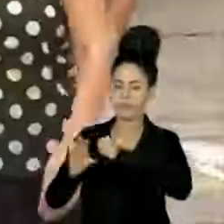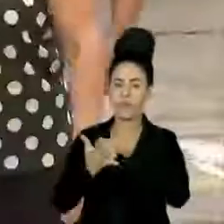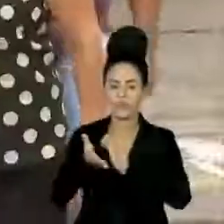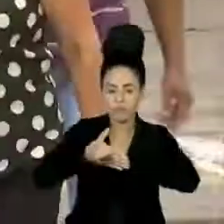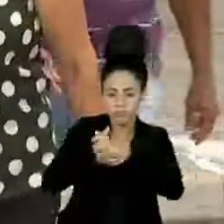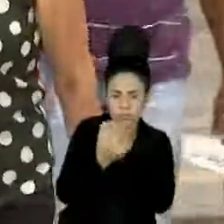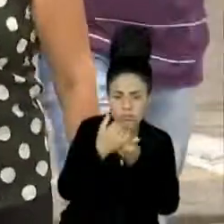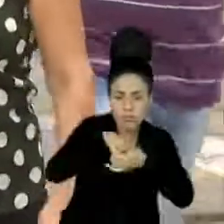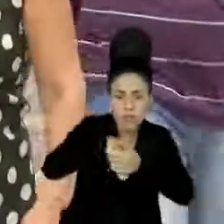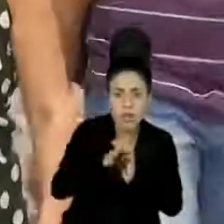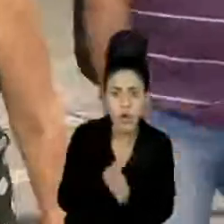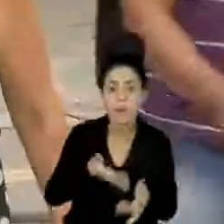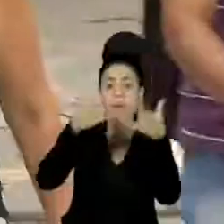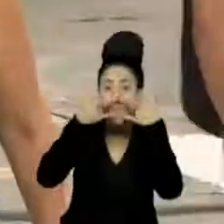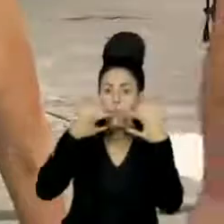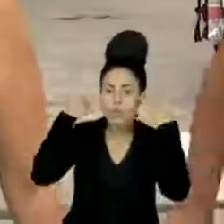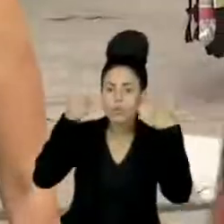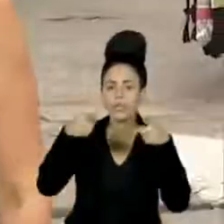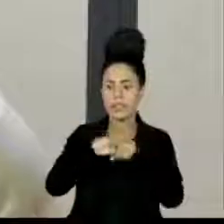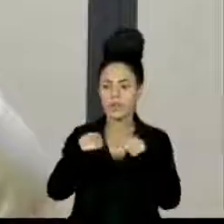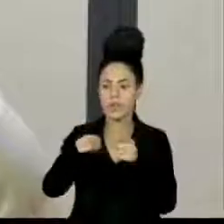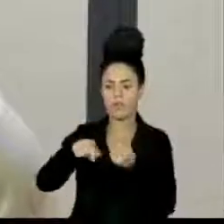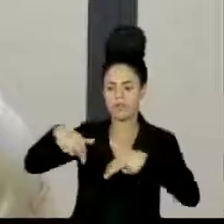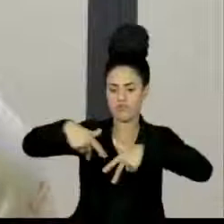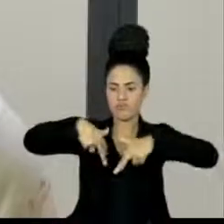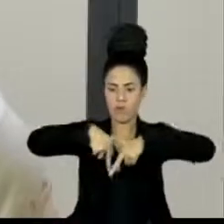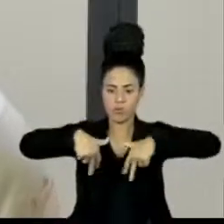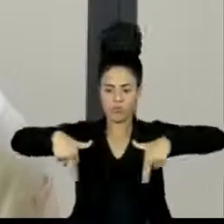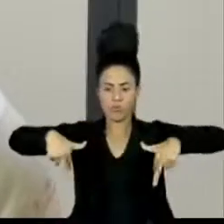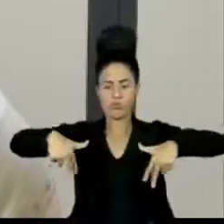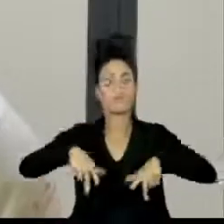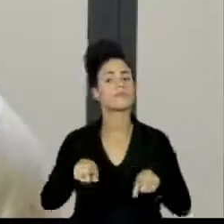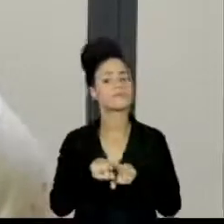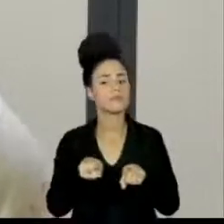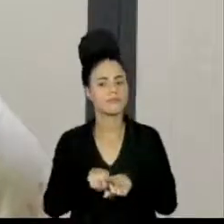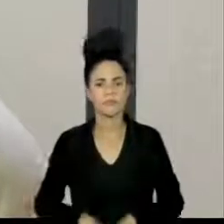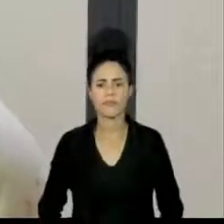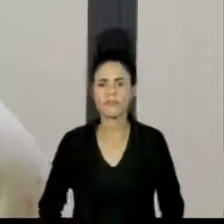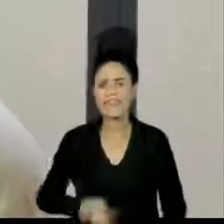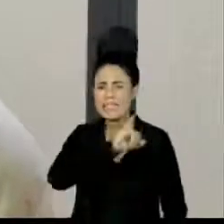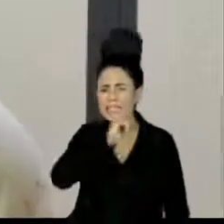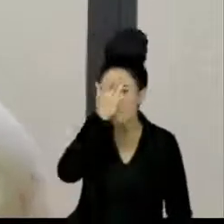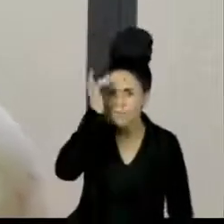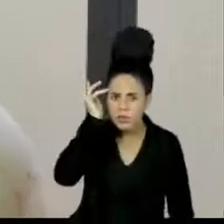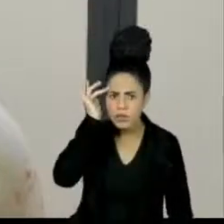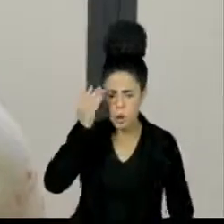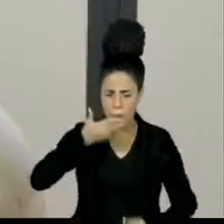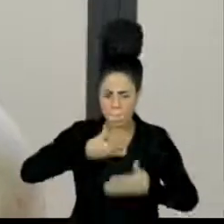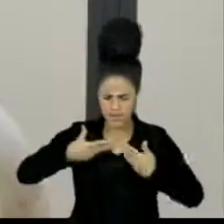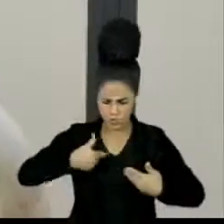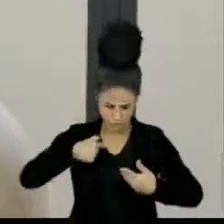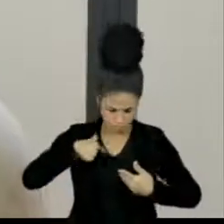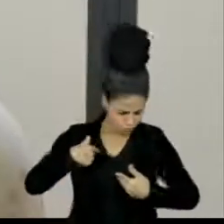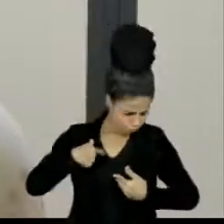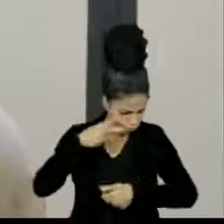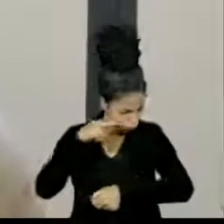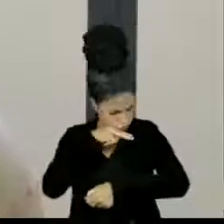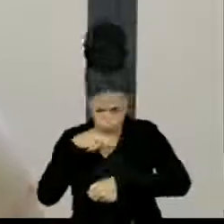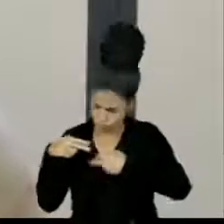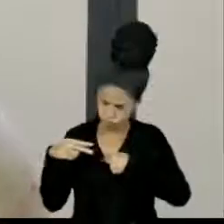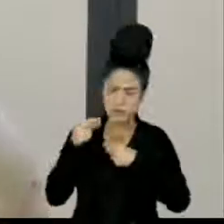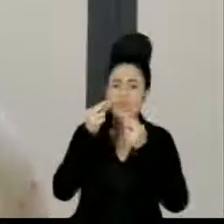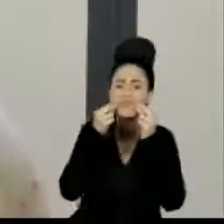higienização uso de máscaras e distanciamento social na pele que muitas vezes podem lembrar um